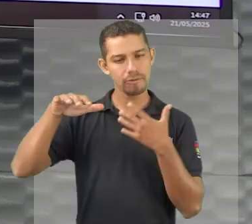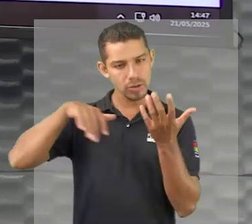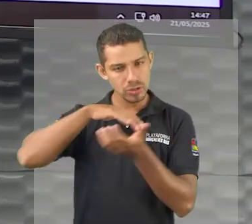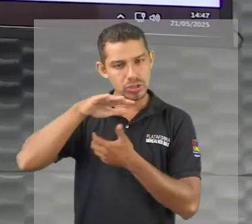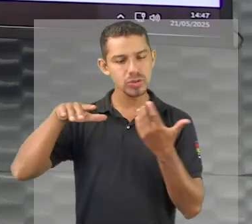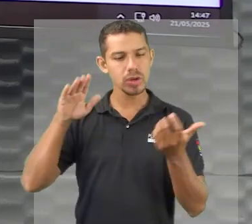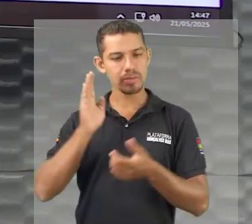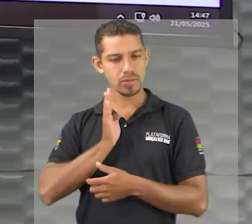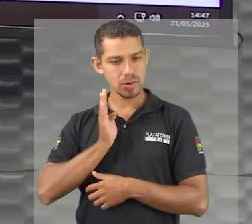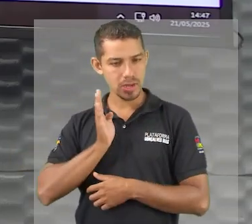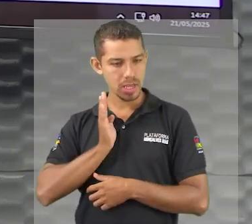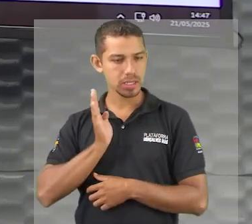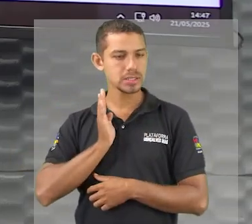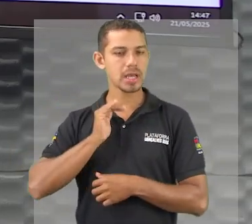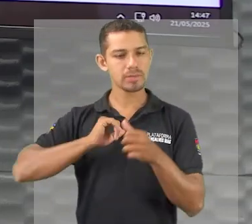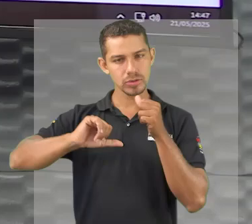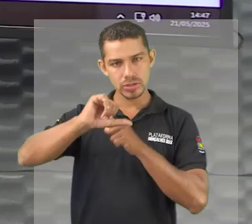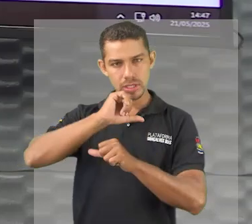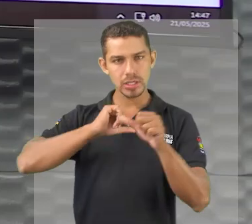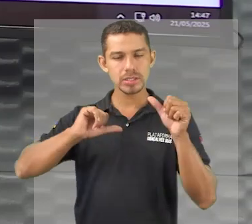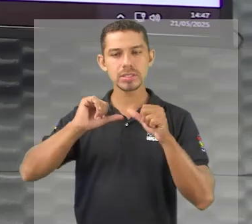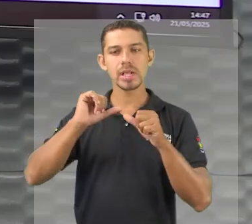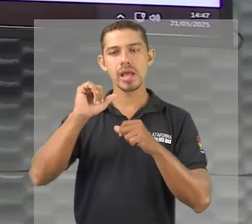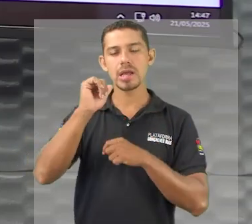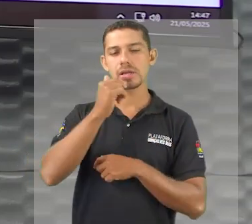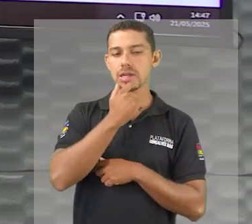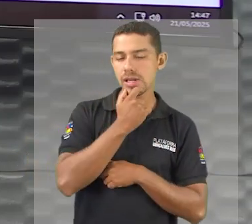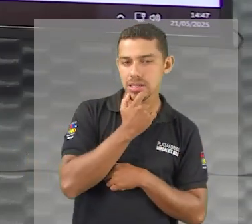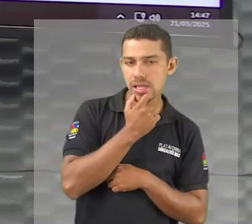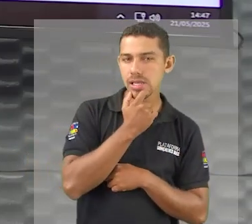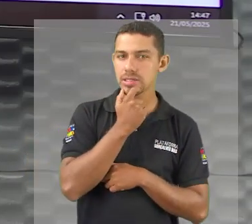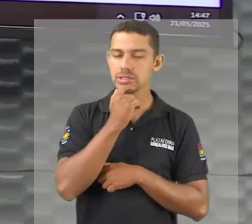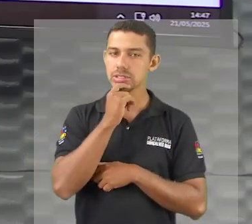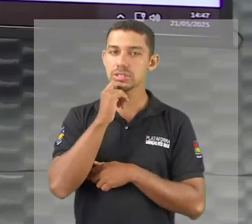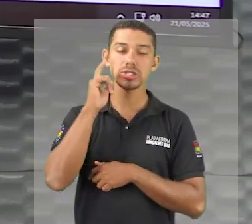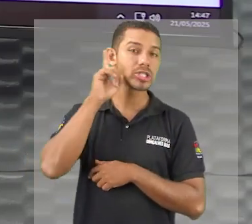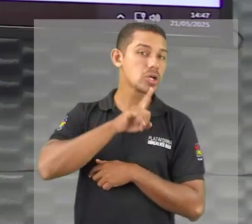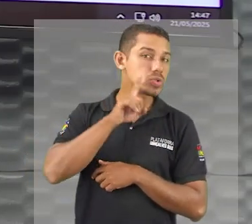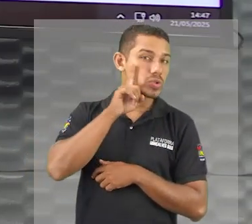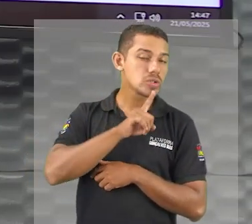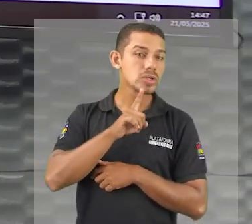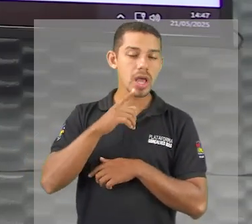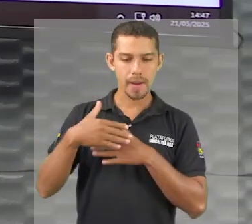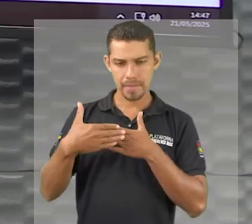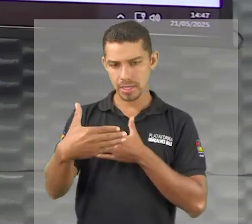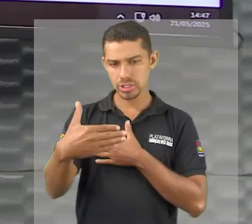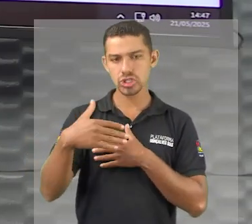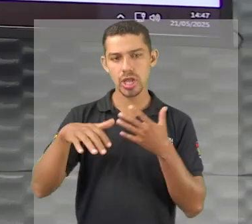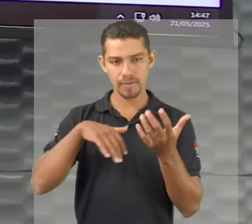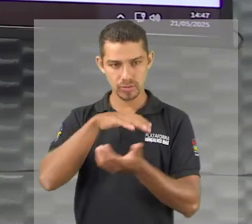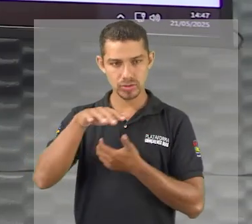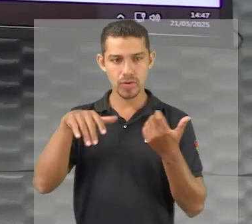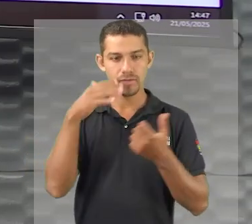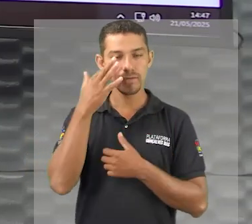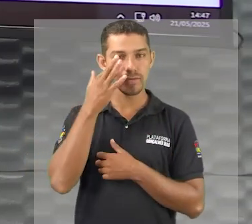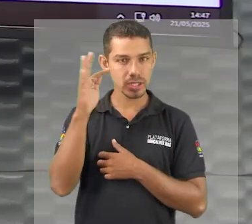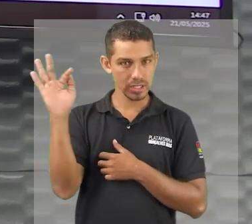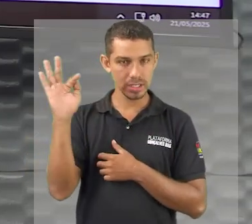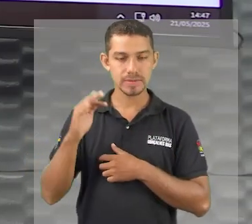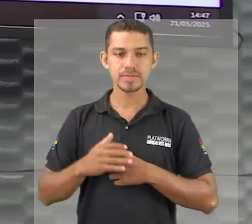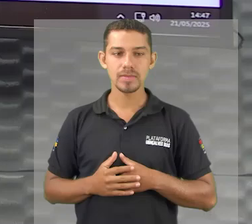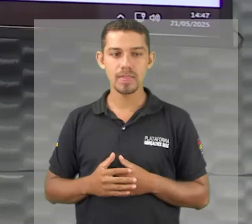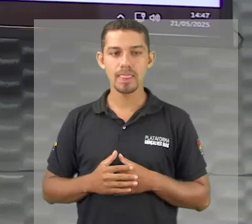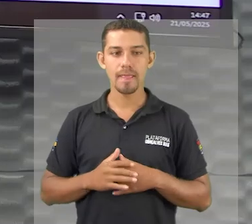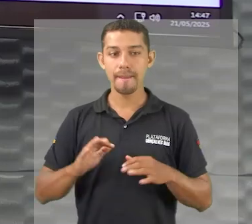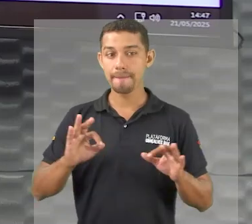né? Mudanças ali na Inglaterra, nos Estados Unidos e mais especificamente a partir da Revolução Francesa, tá? Então, a gente deu